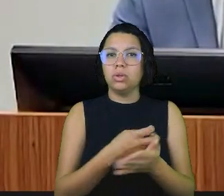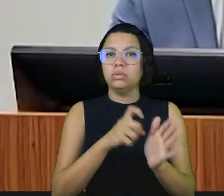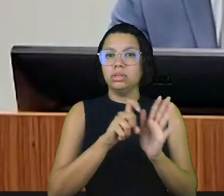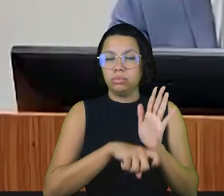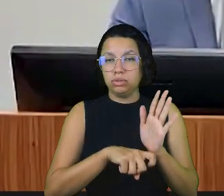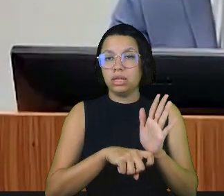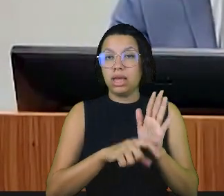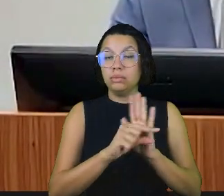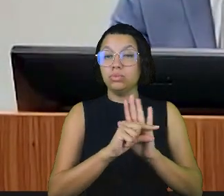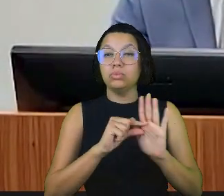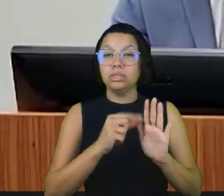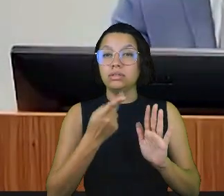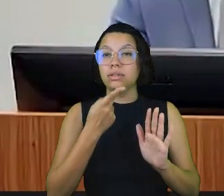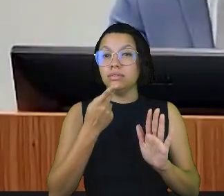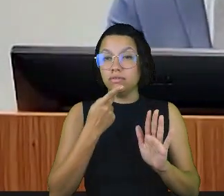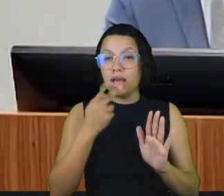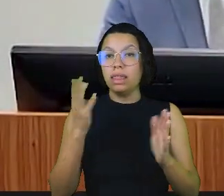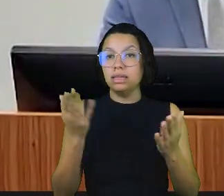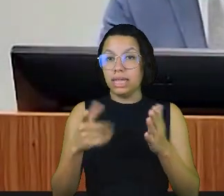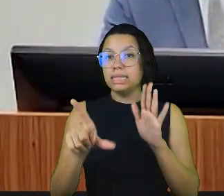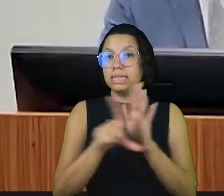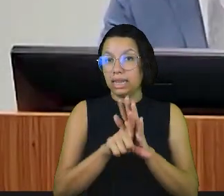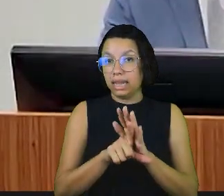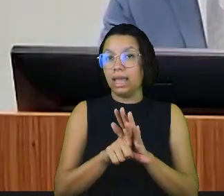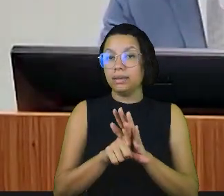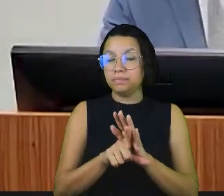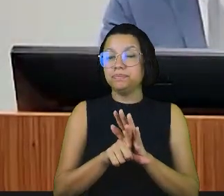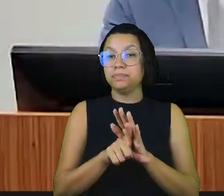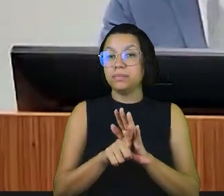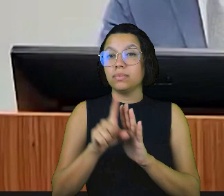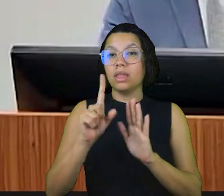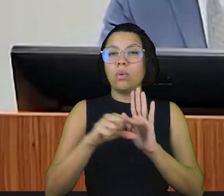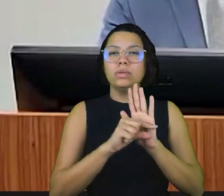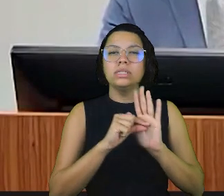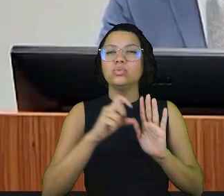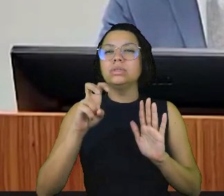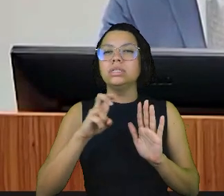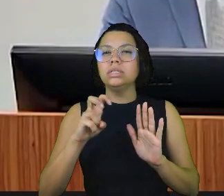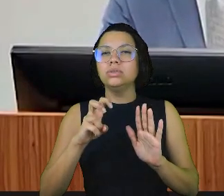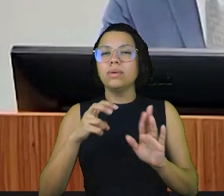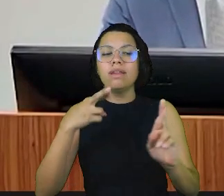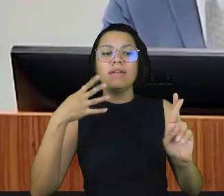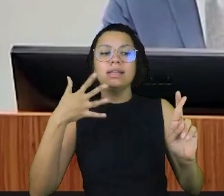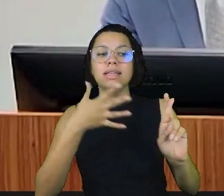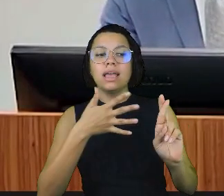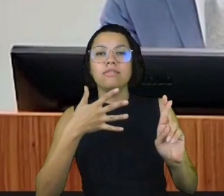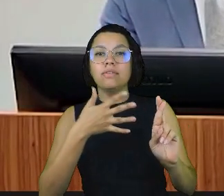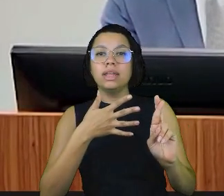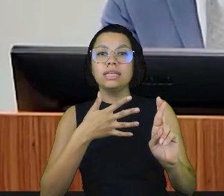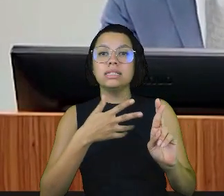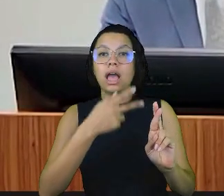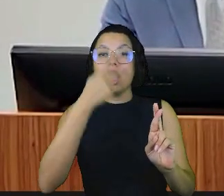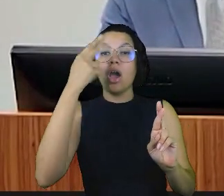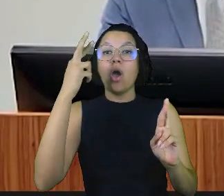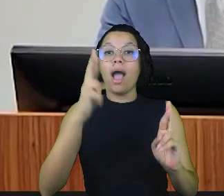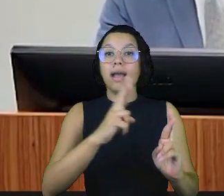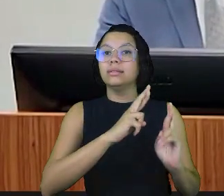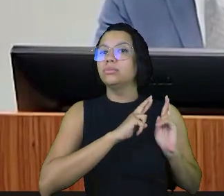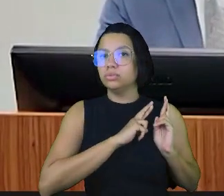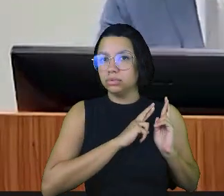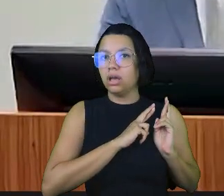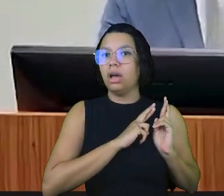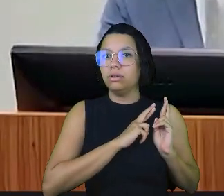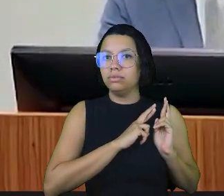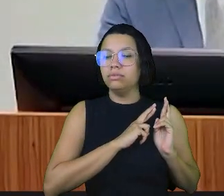do artigo 4º da 6.830, que é bastante importante, o inciso 5º, que faz referência